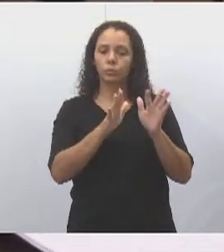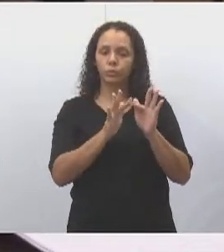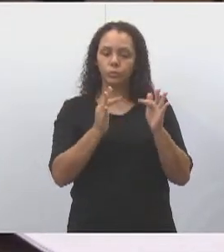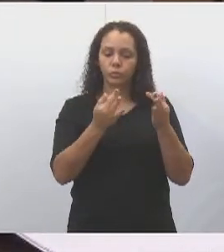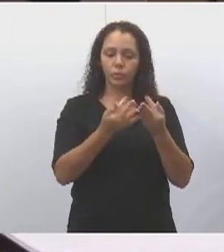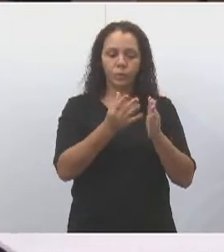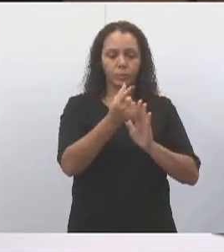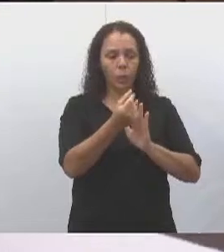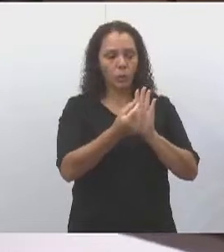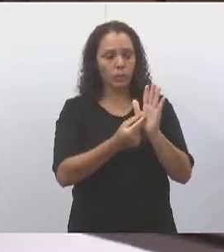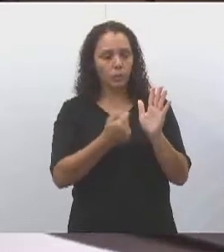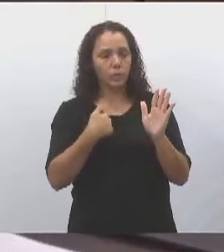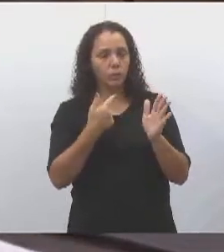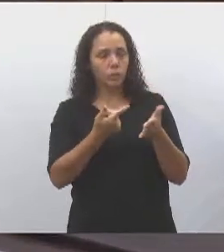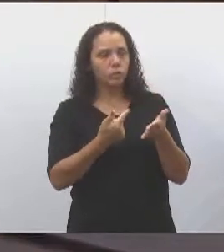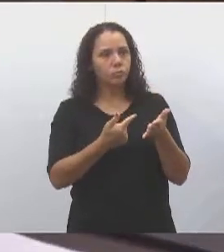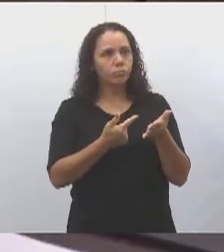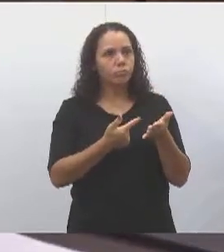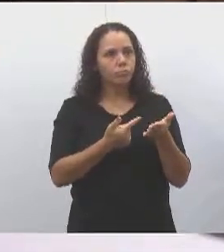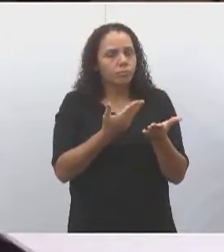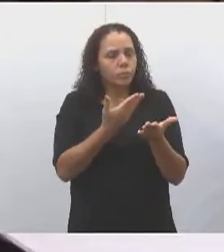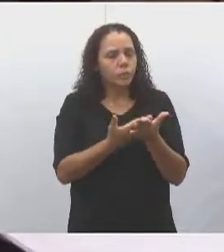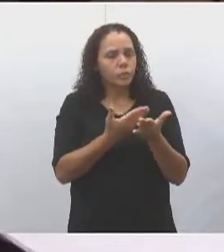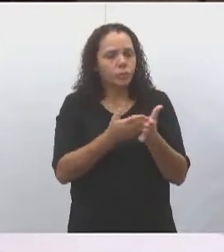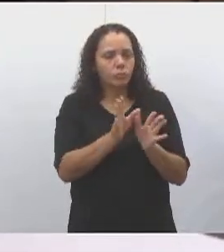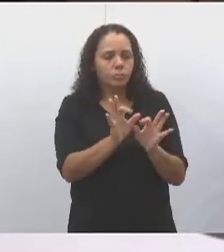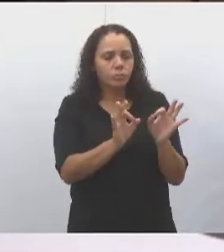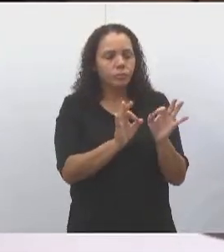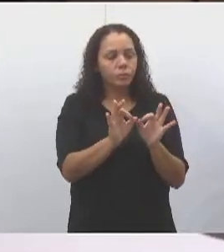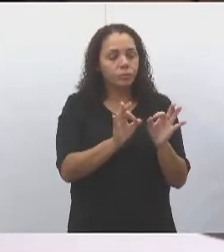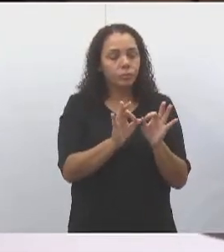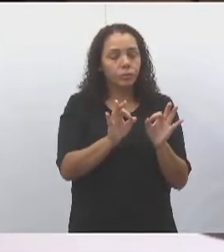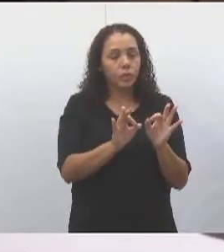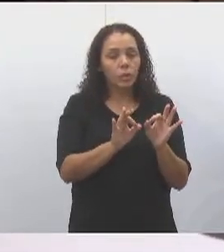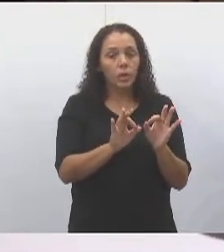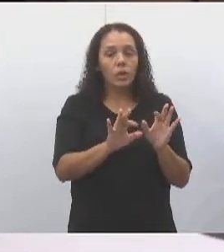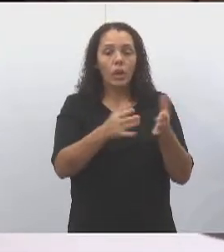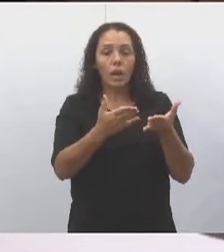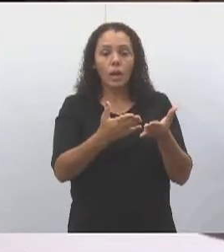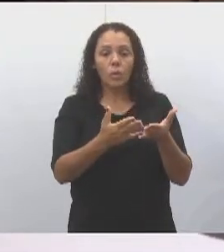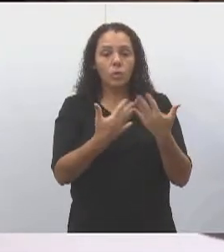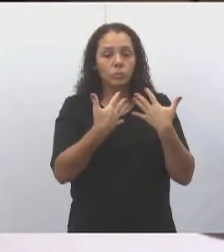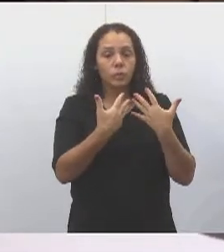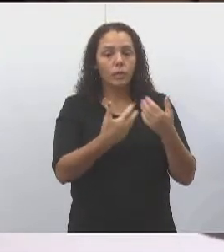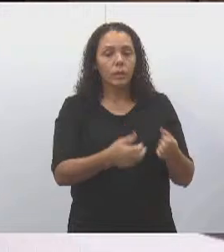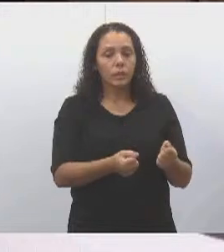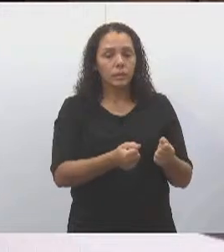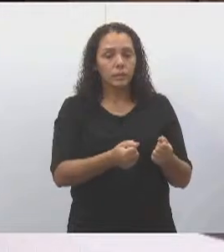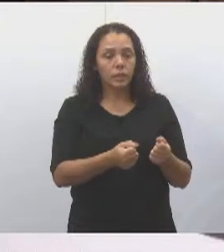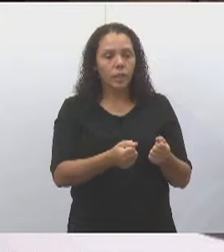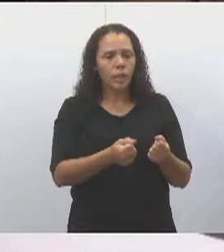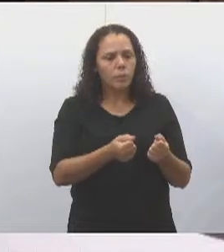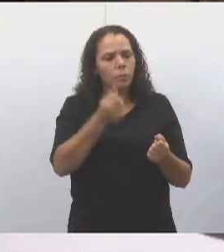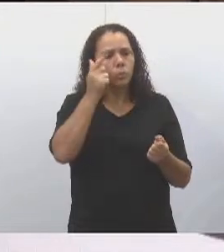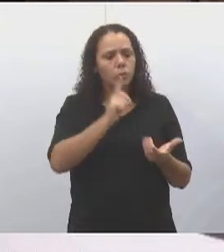ele entrando, a gente consegue realizar aqueles desejos que a gente planejou.